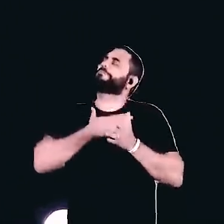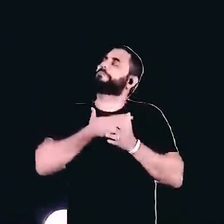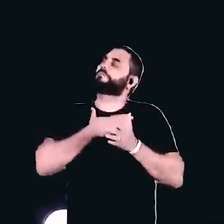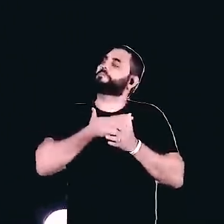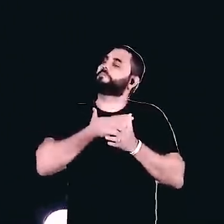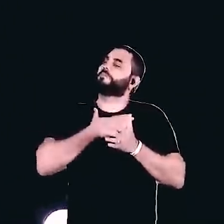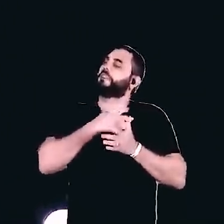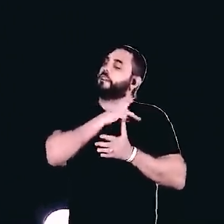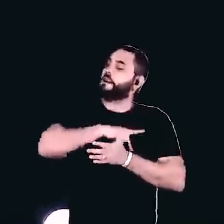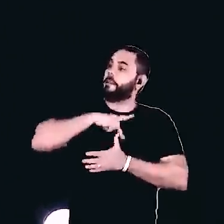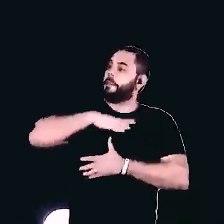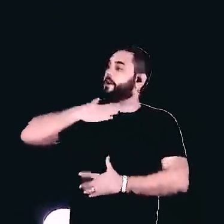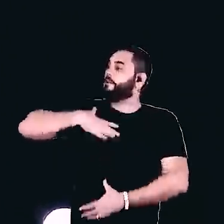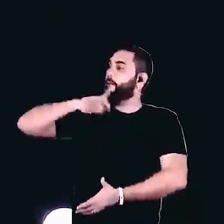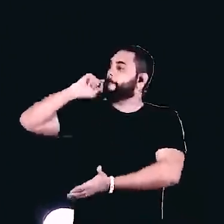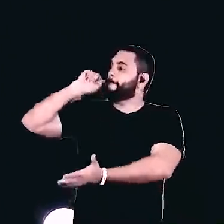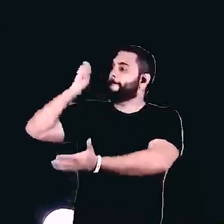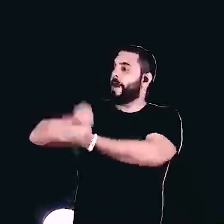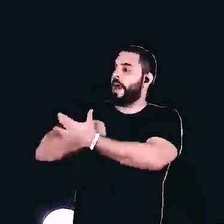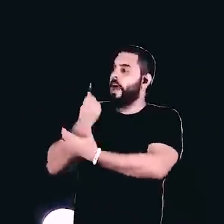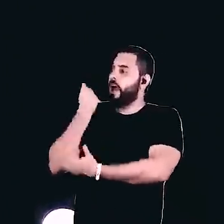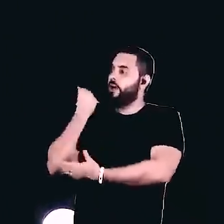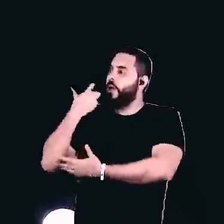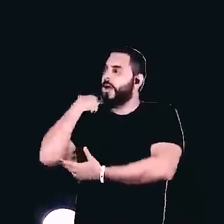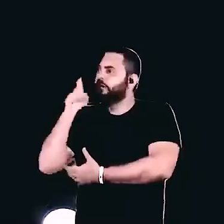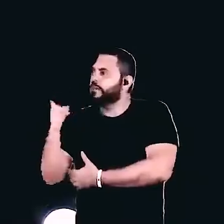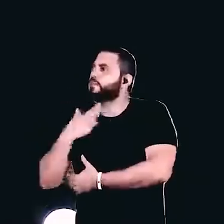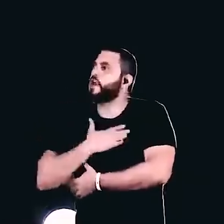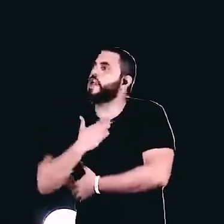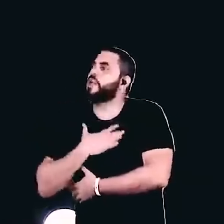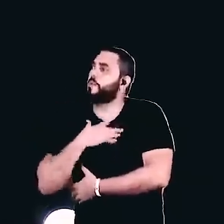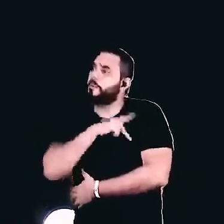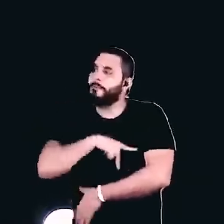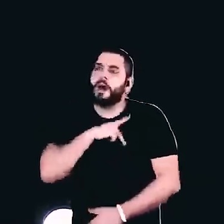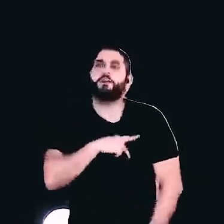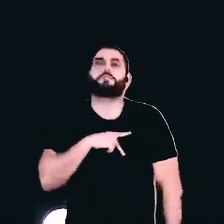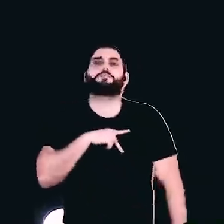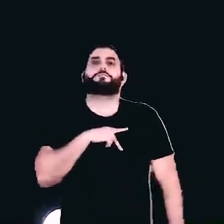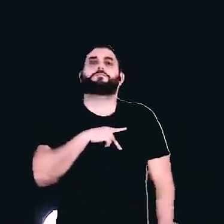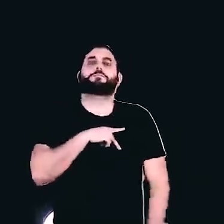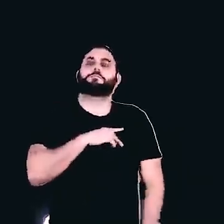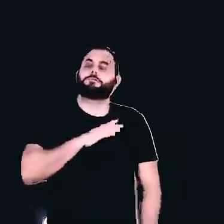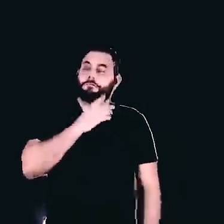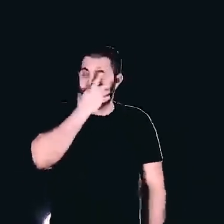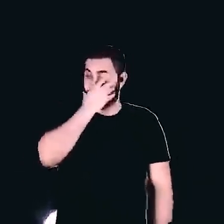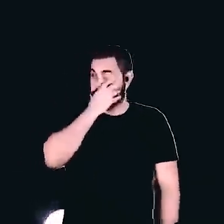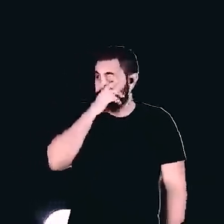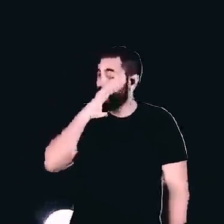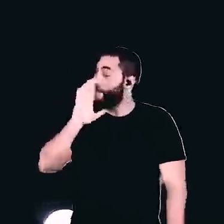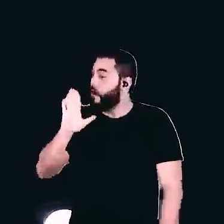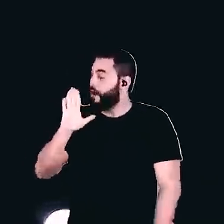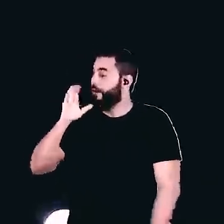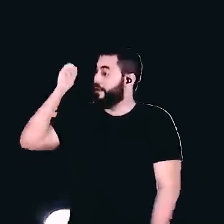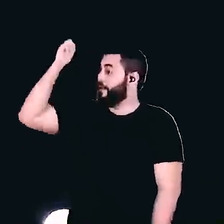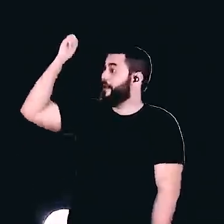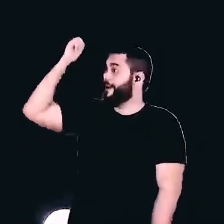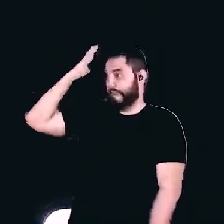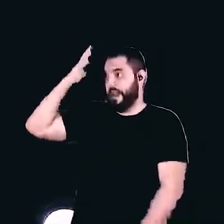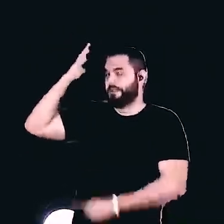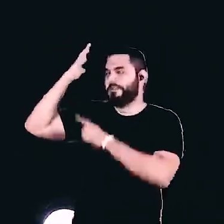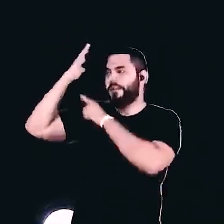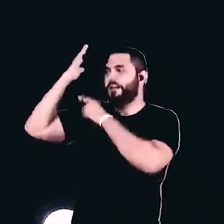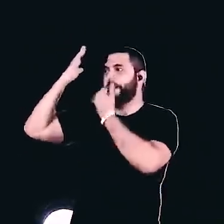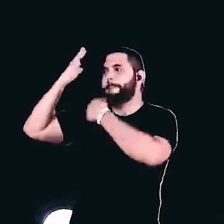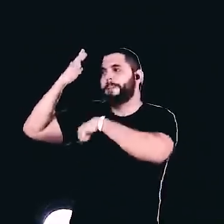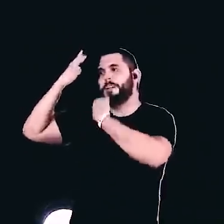Paulo, porque quem vai pagar a dívida de Onésimo sou eu. Eu estou disposto a pagar. Meu filho, graça é algo que exige